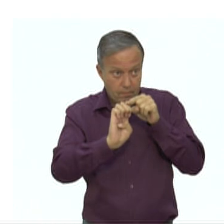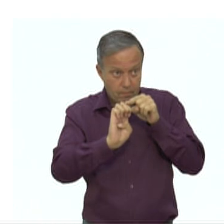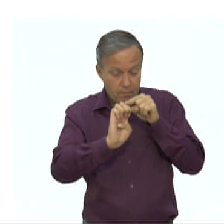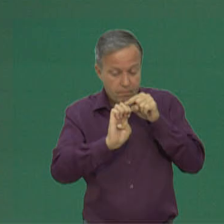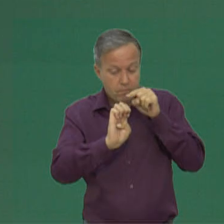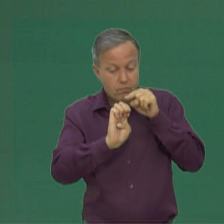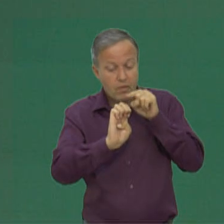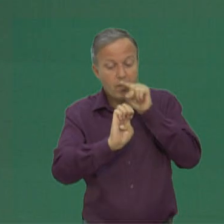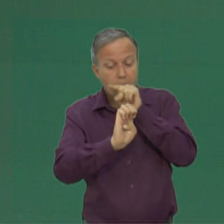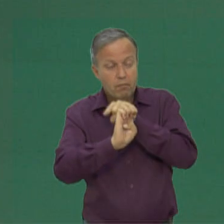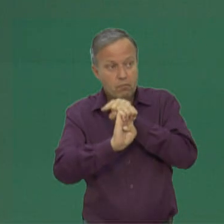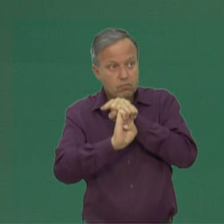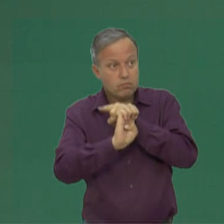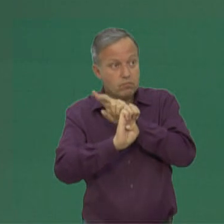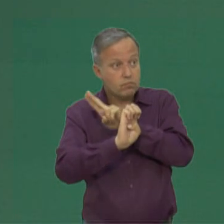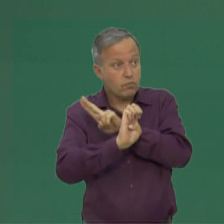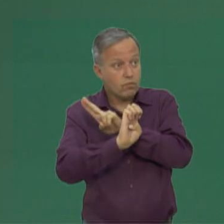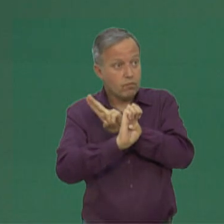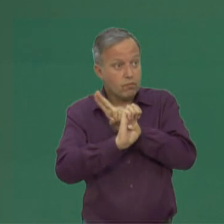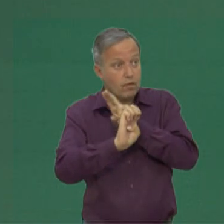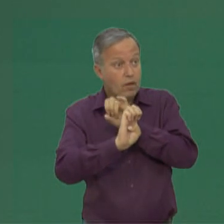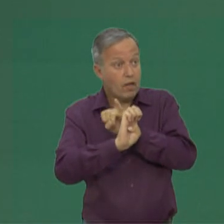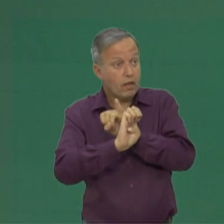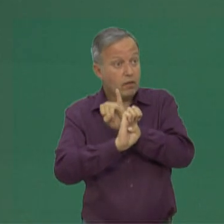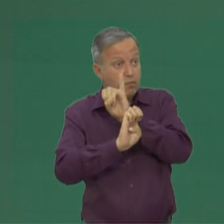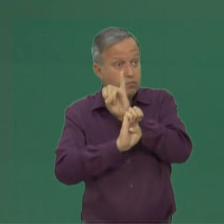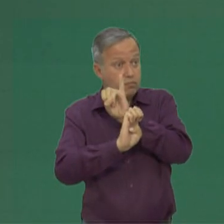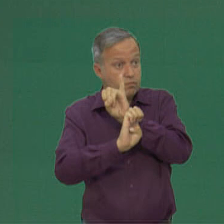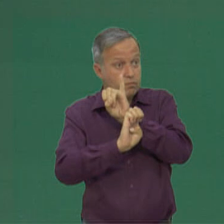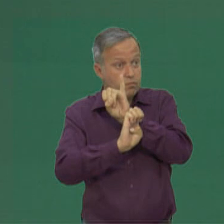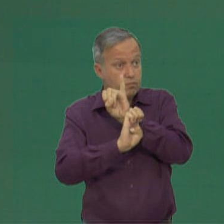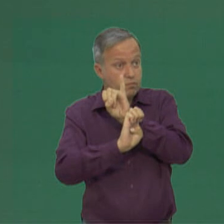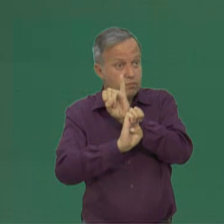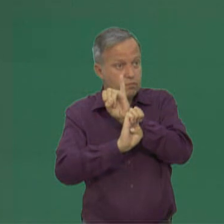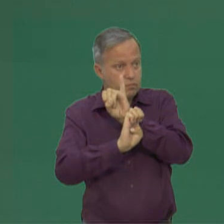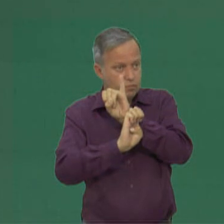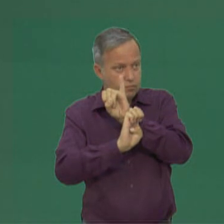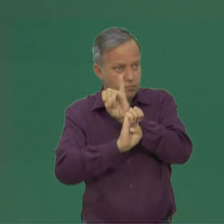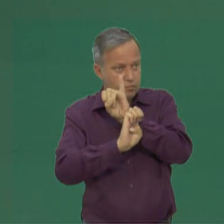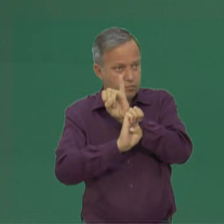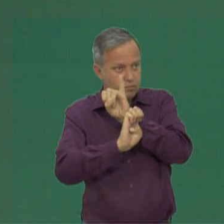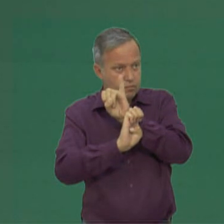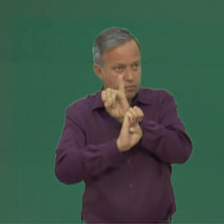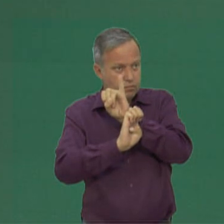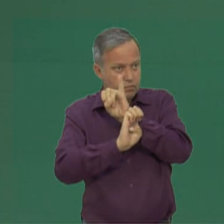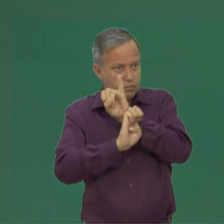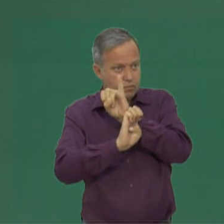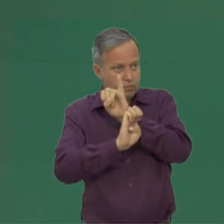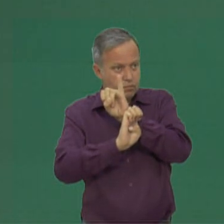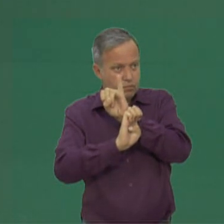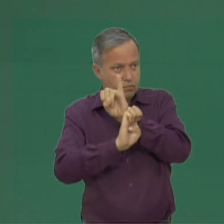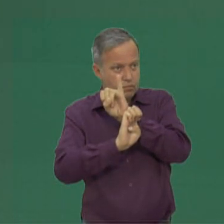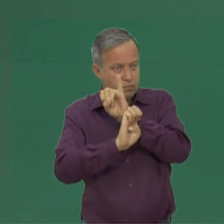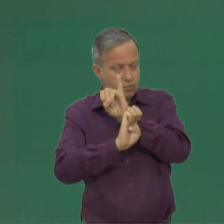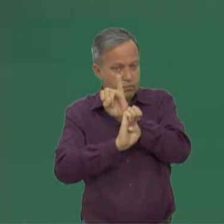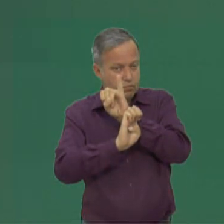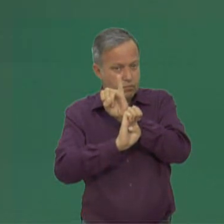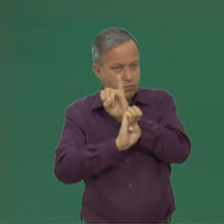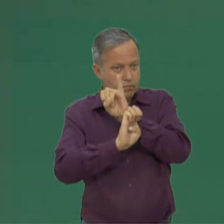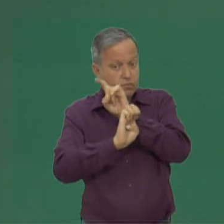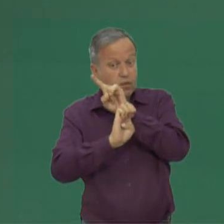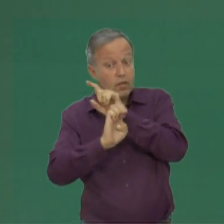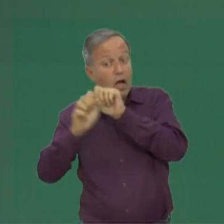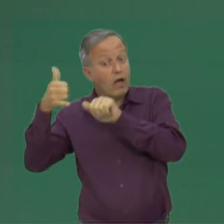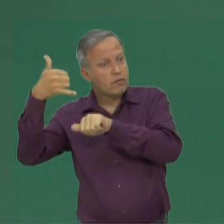Porque aqui começa com I, Ignacio. Então, e Ignacio. Están en